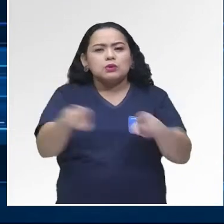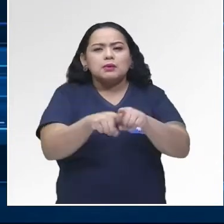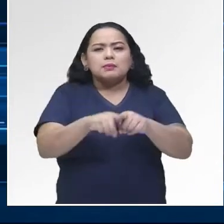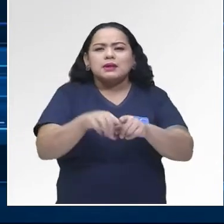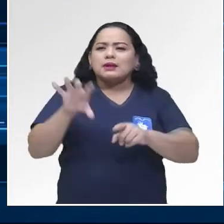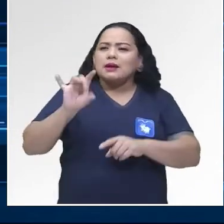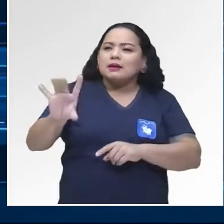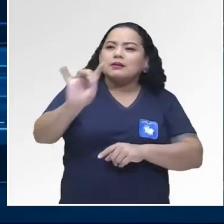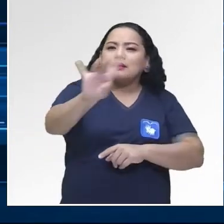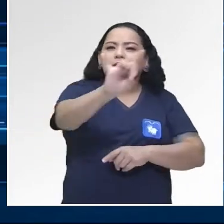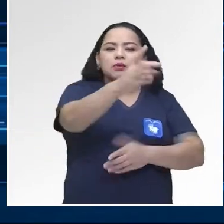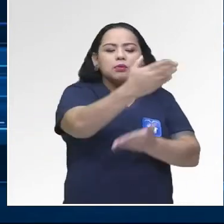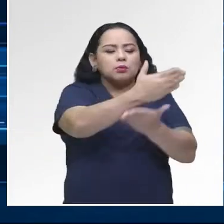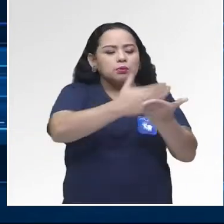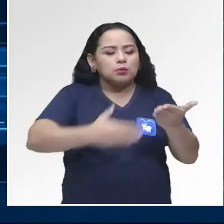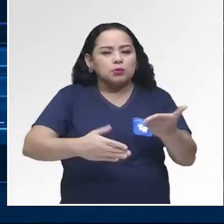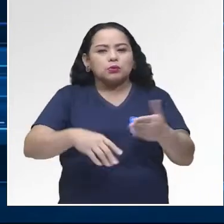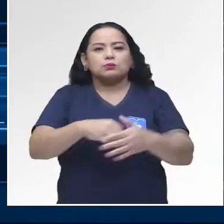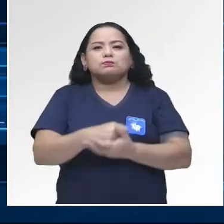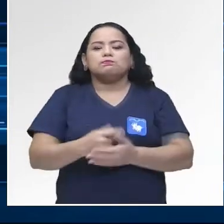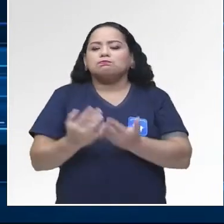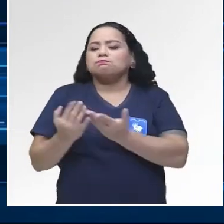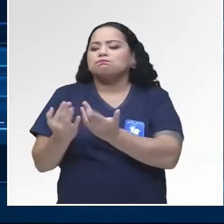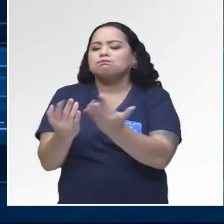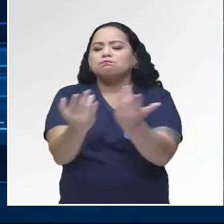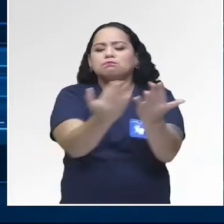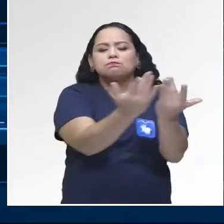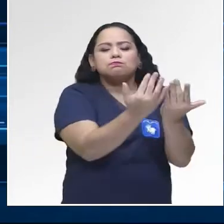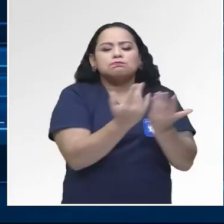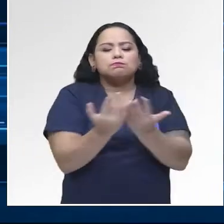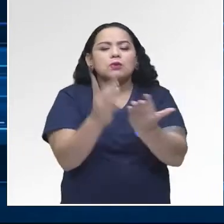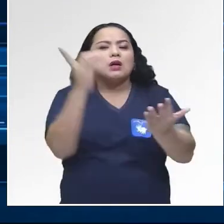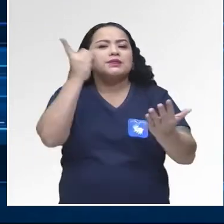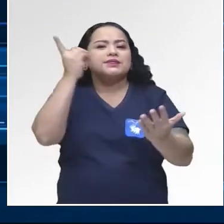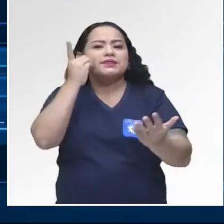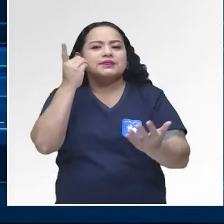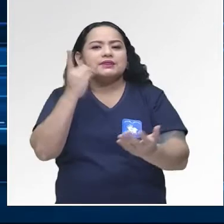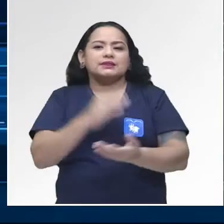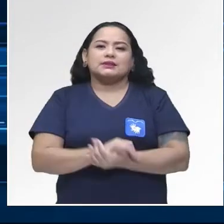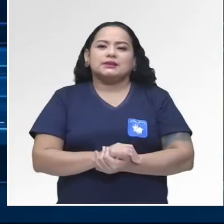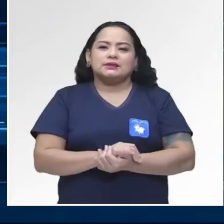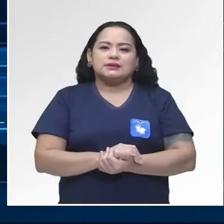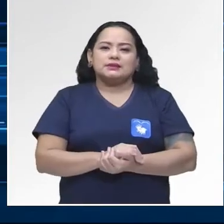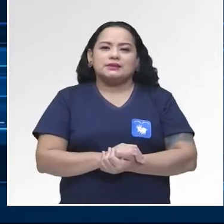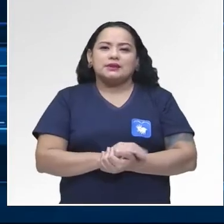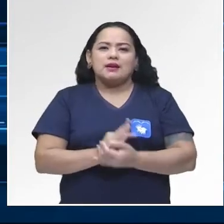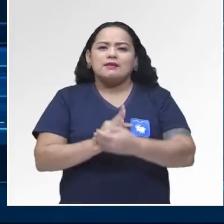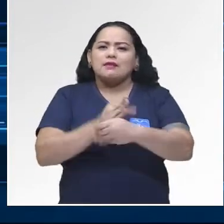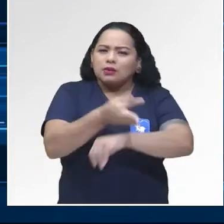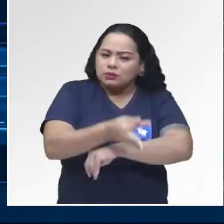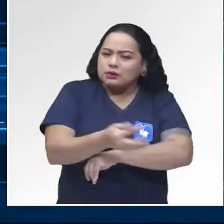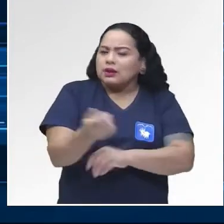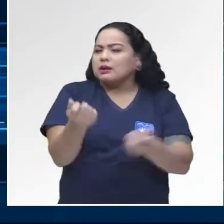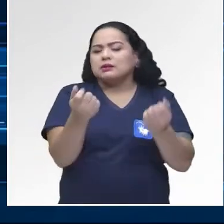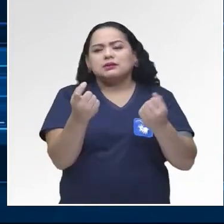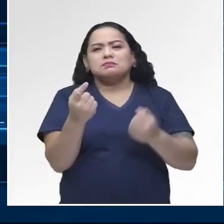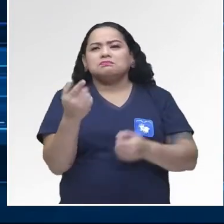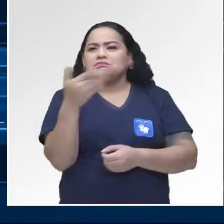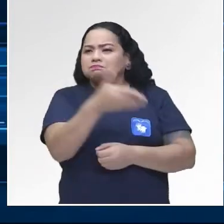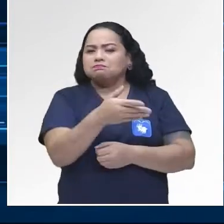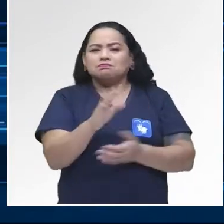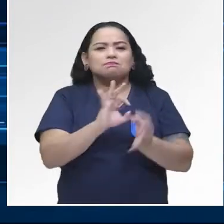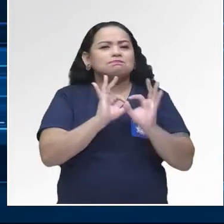vai aprendendo no senso comum do dia a dia. Não vão para uma faculdade, não vão fazer um estudo,